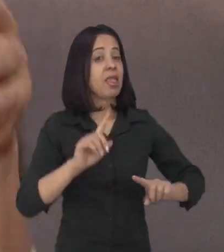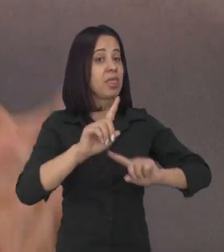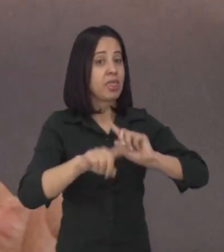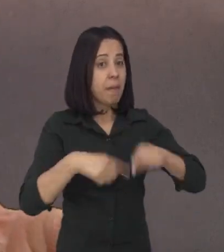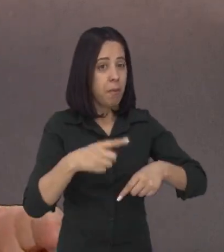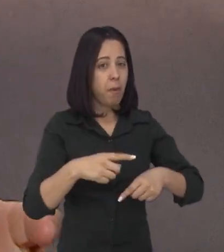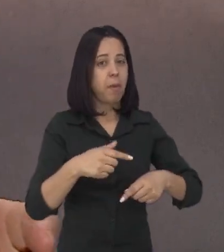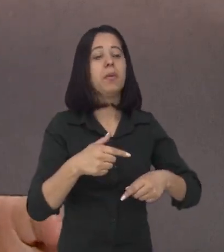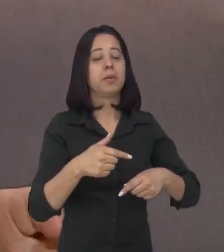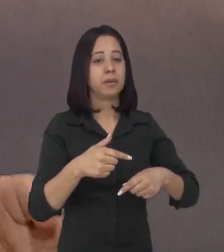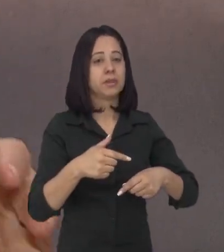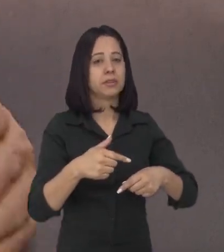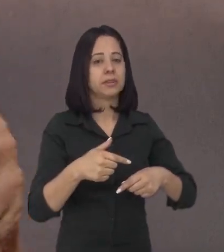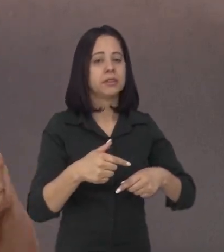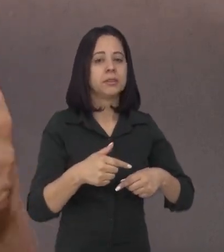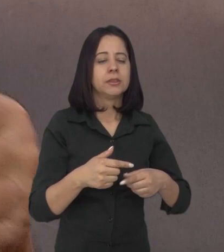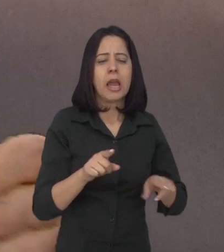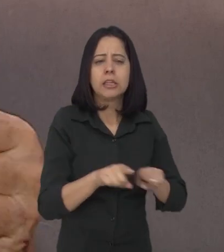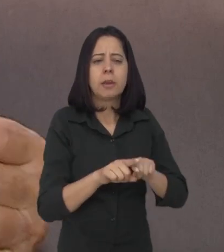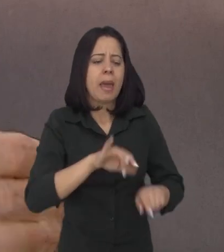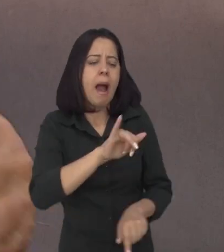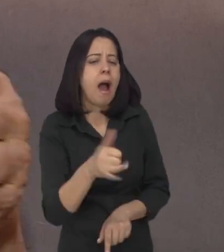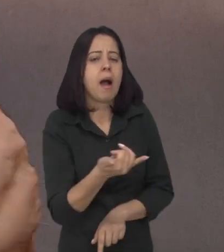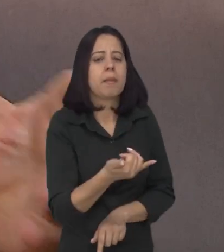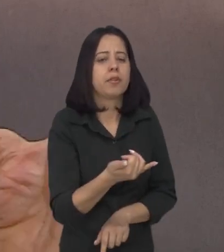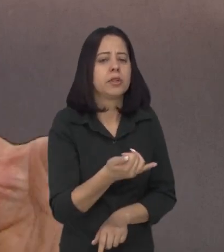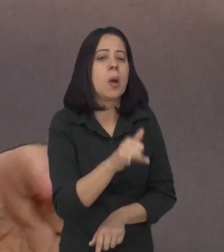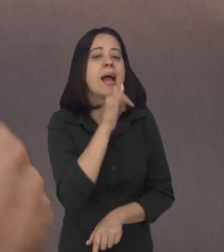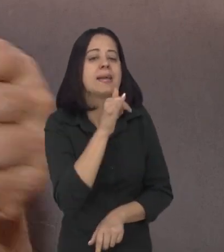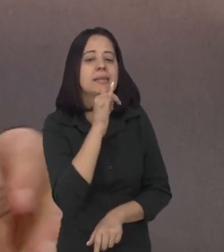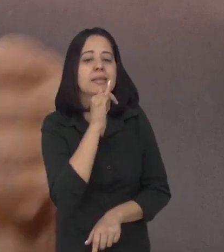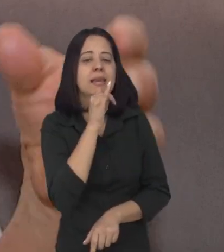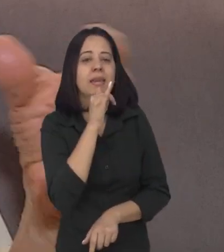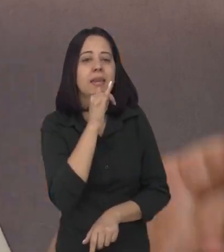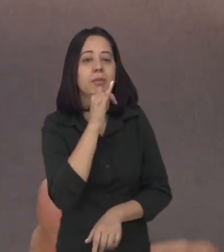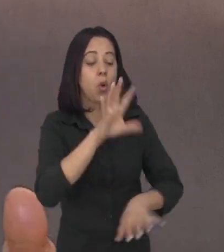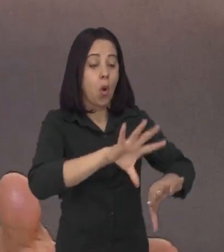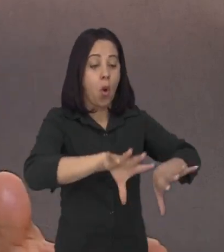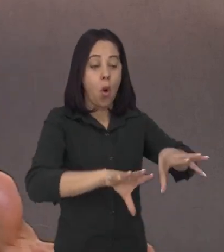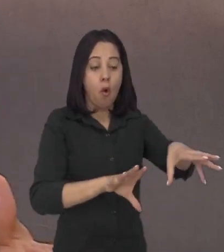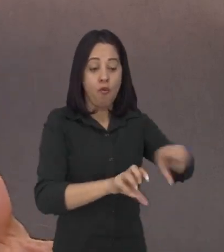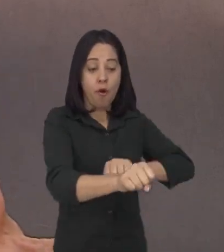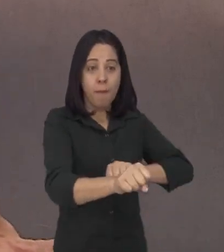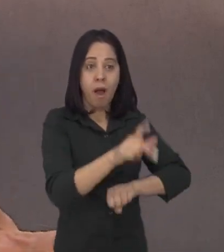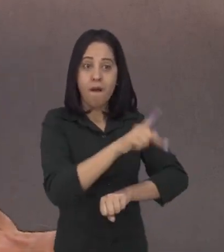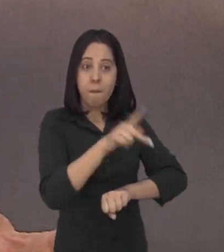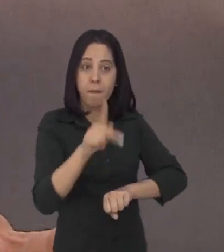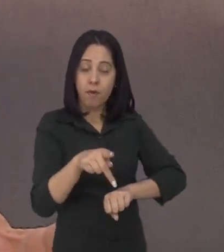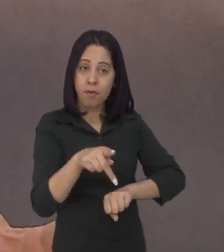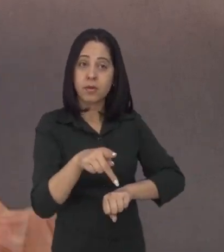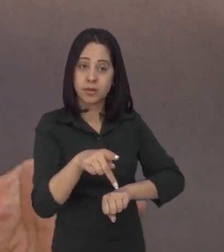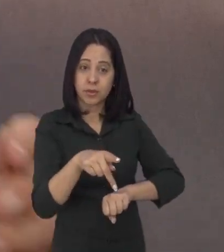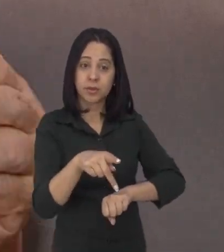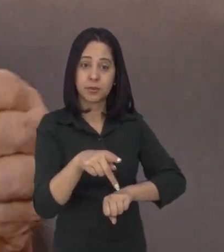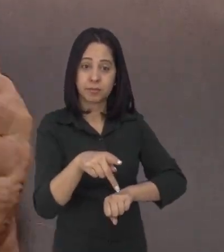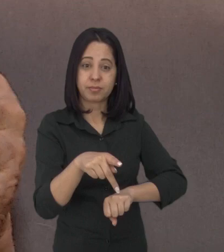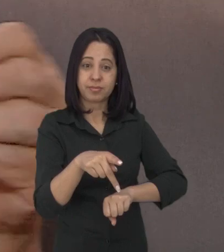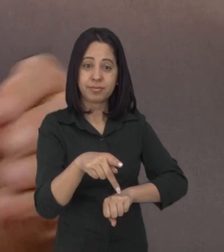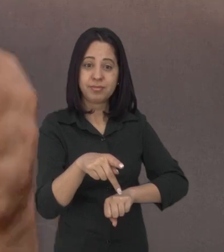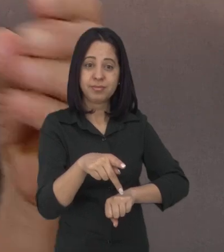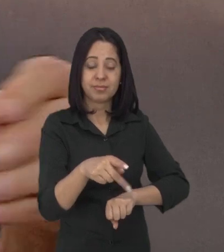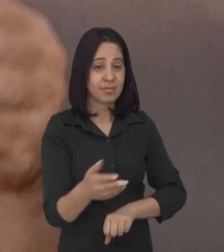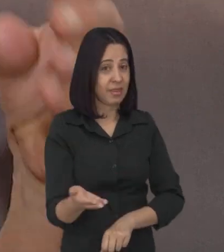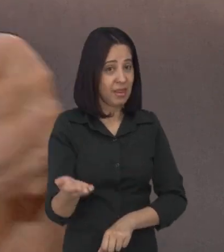mas aproveitou também para, por exemplo, se formar como professor. Né.